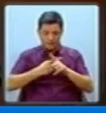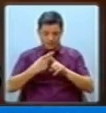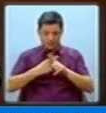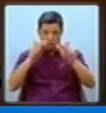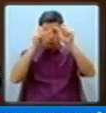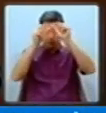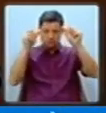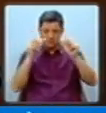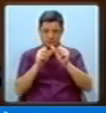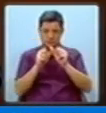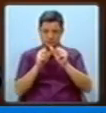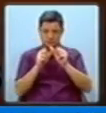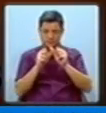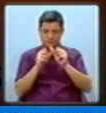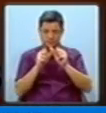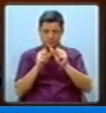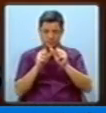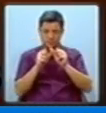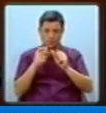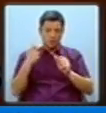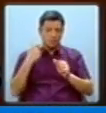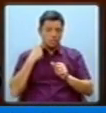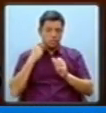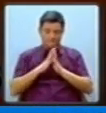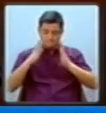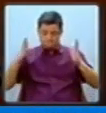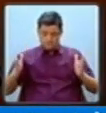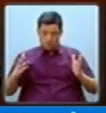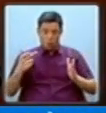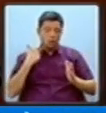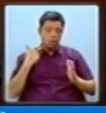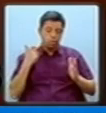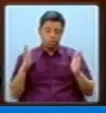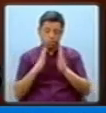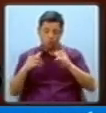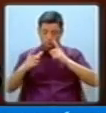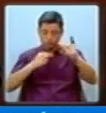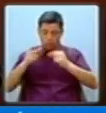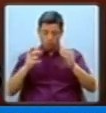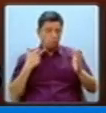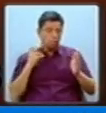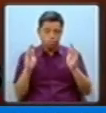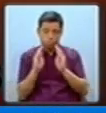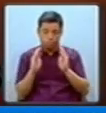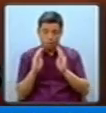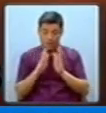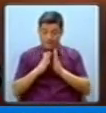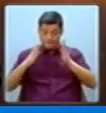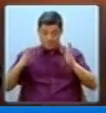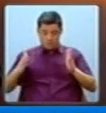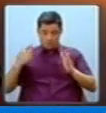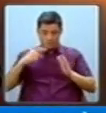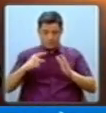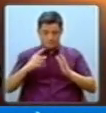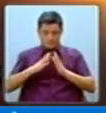em que temos autenticamente um David e um Golias, uma estrela muitíssimo maior e uma estrela mais pequena. O que vai acontecer é que a estrela maior, ao longo do tempo, vai